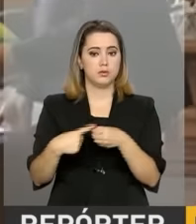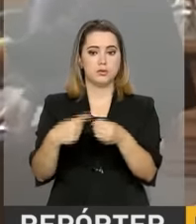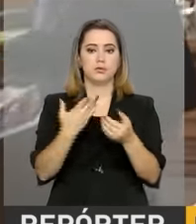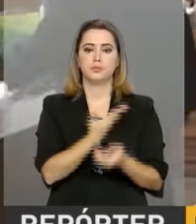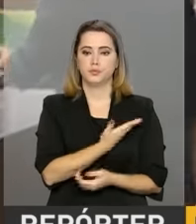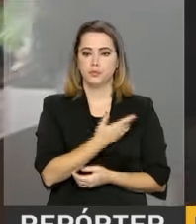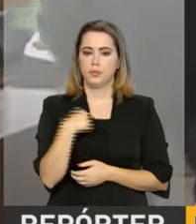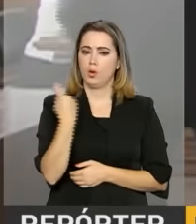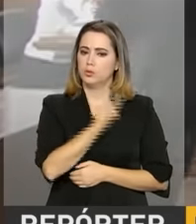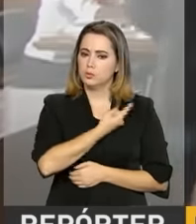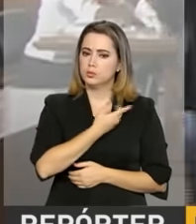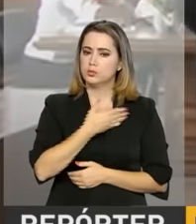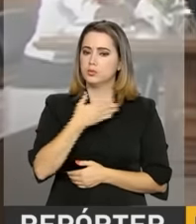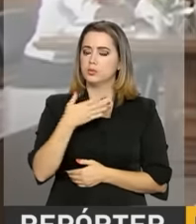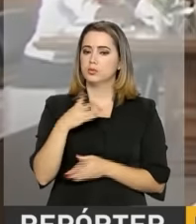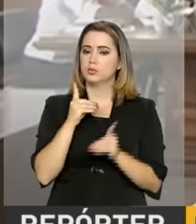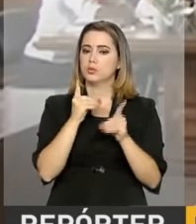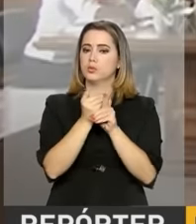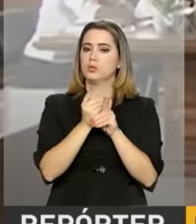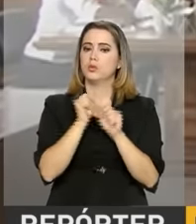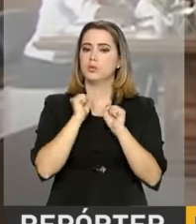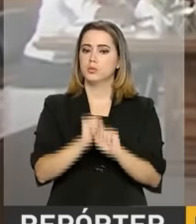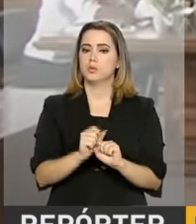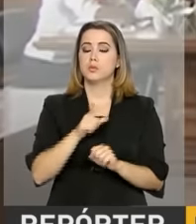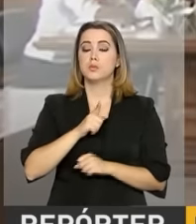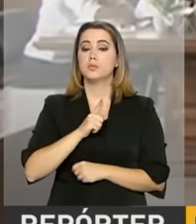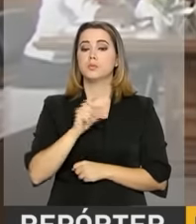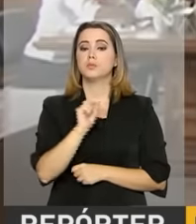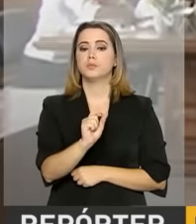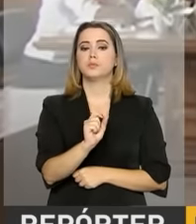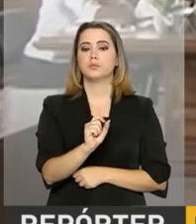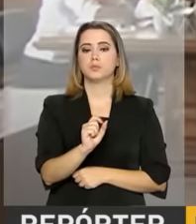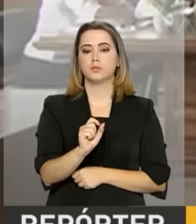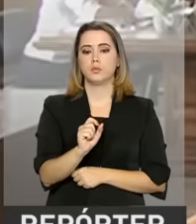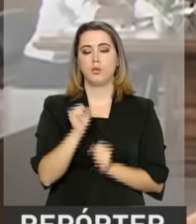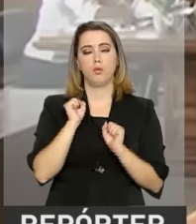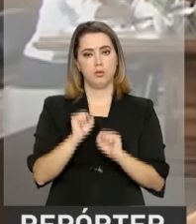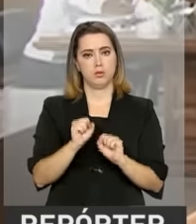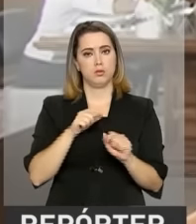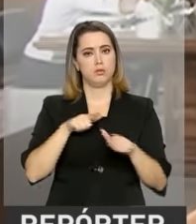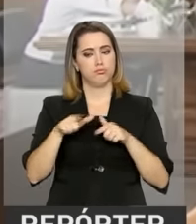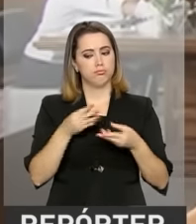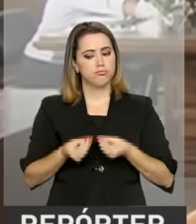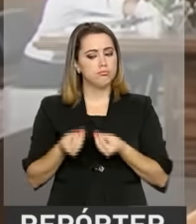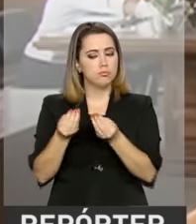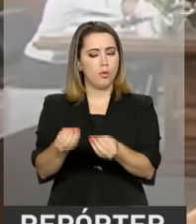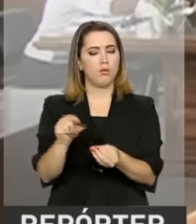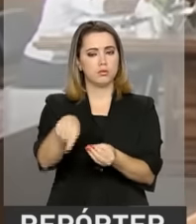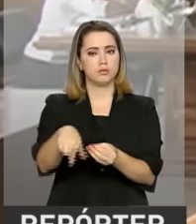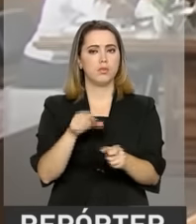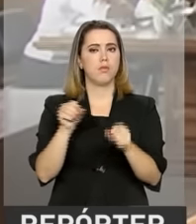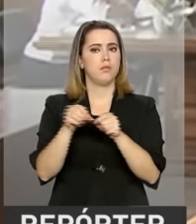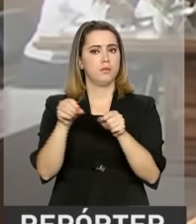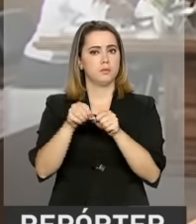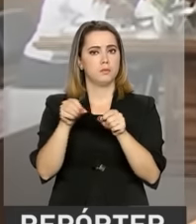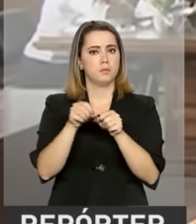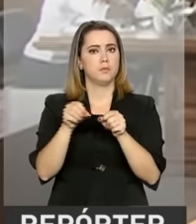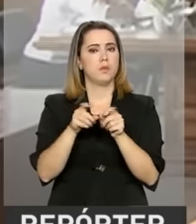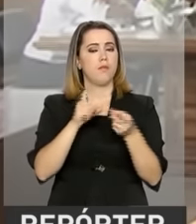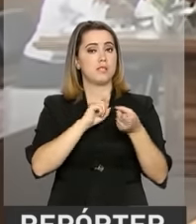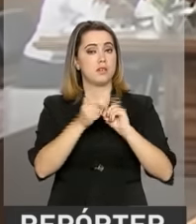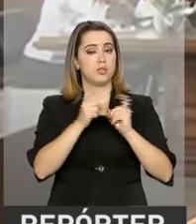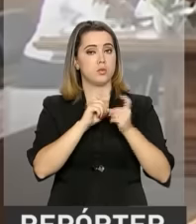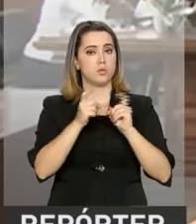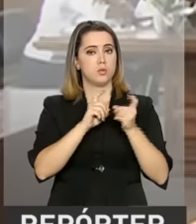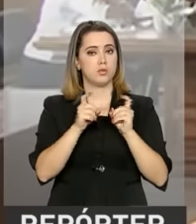que somos novos, né, na gestão, possamos ter condições de estar levando, de estar fazendo a administração de uma